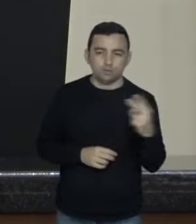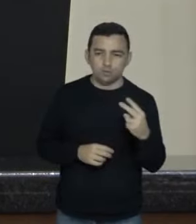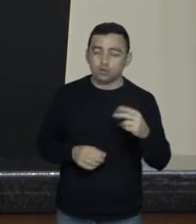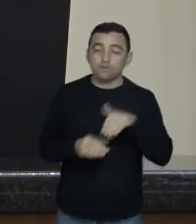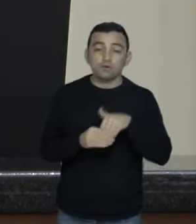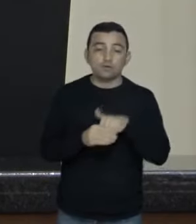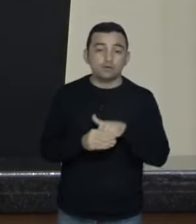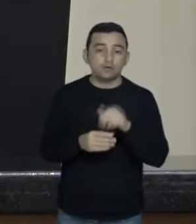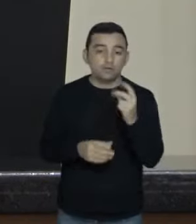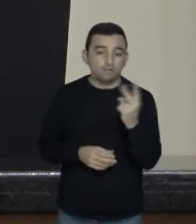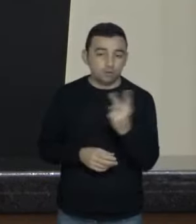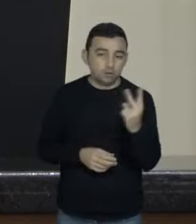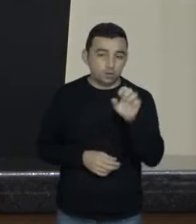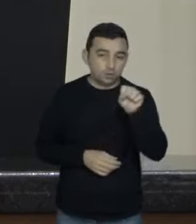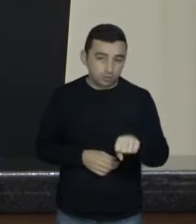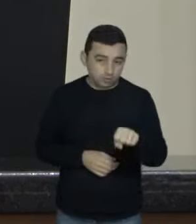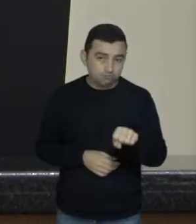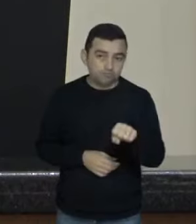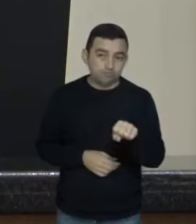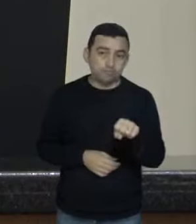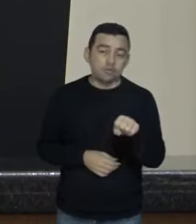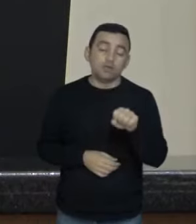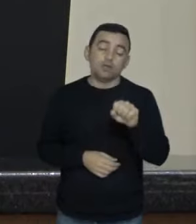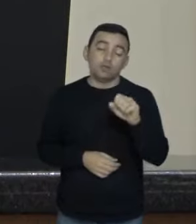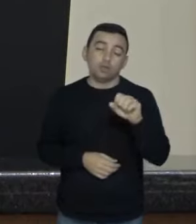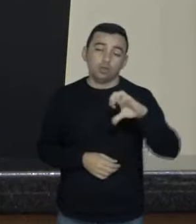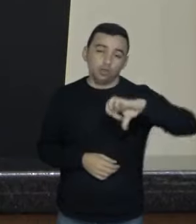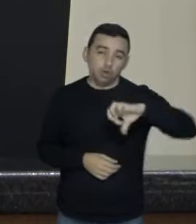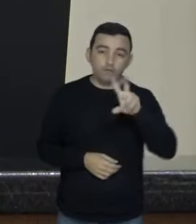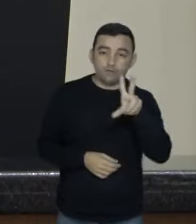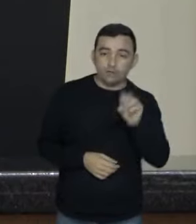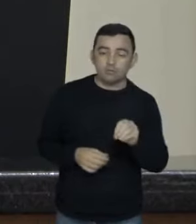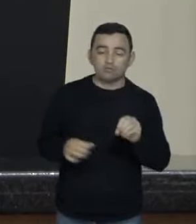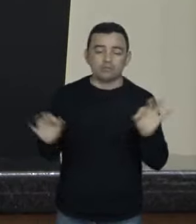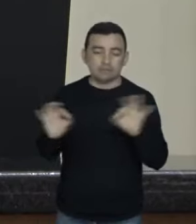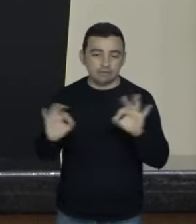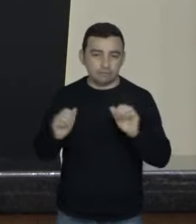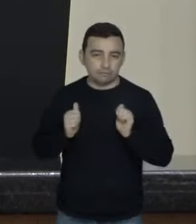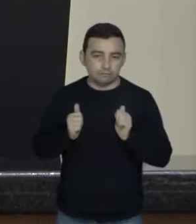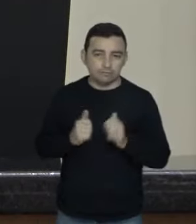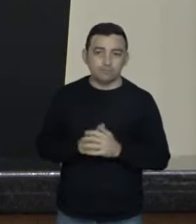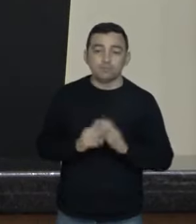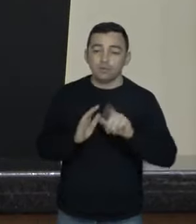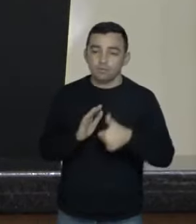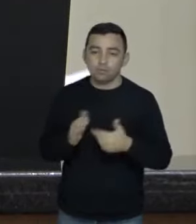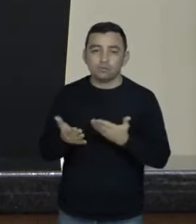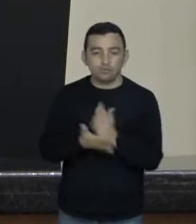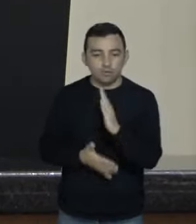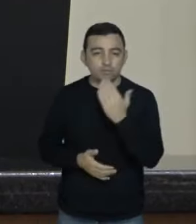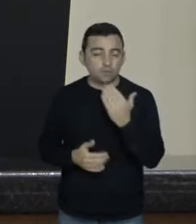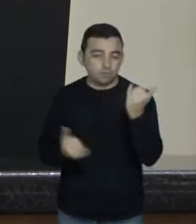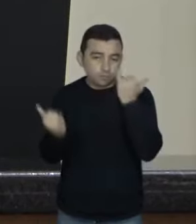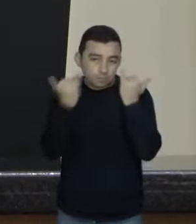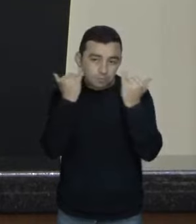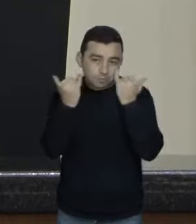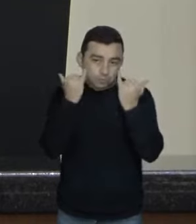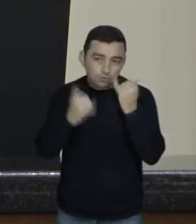votação 22 sim 9 não e nenhum abstenção na sequência foram aprovados pedidos de